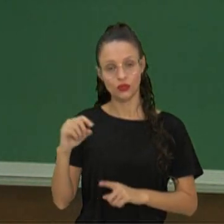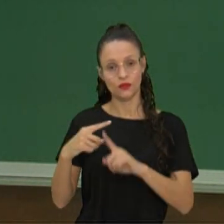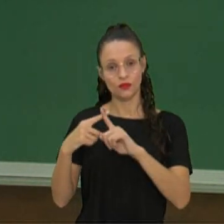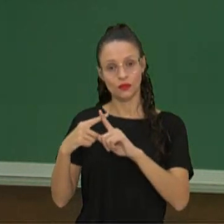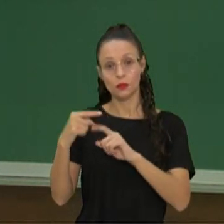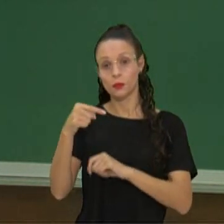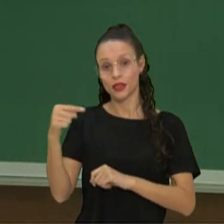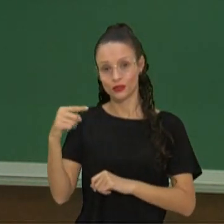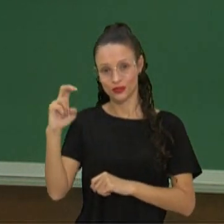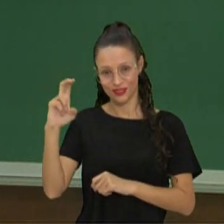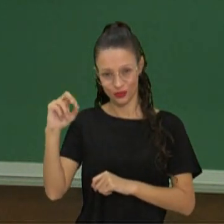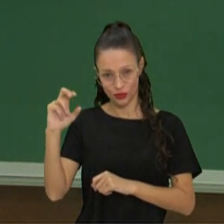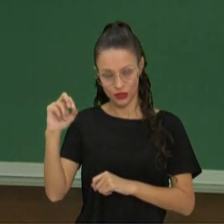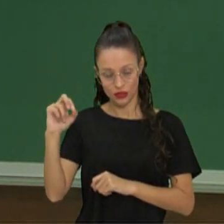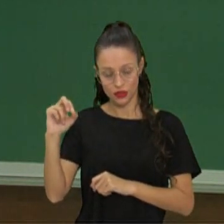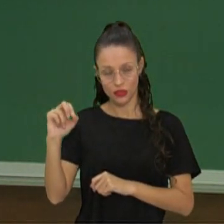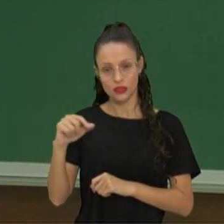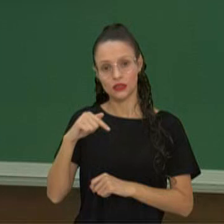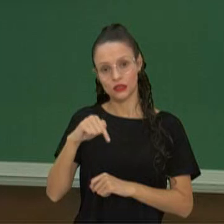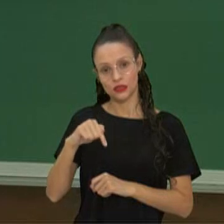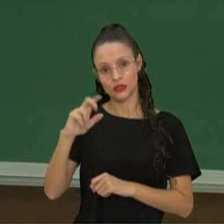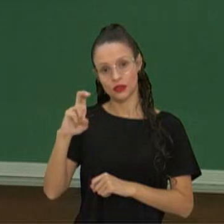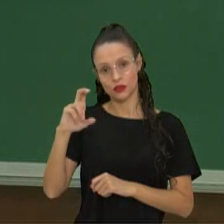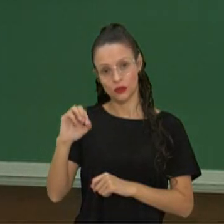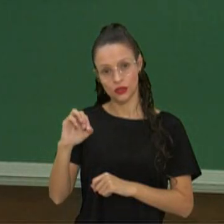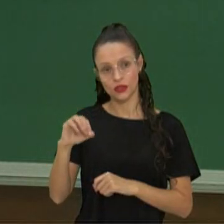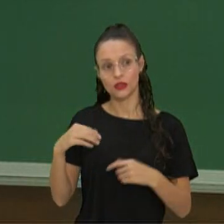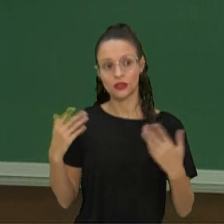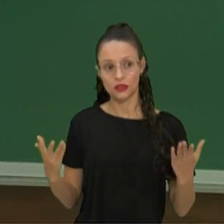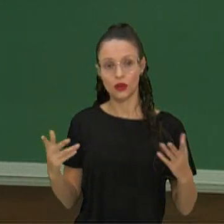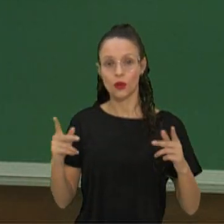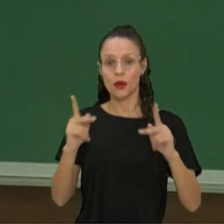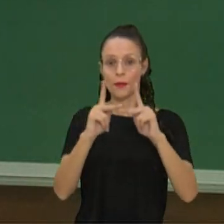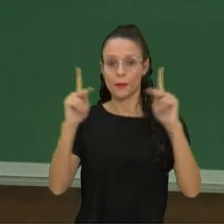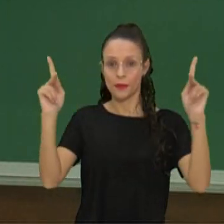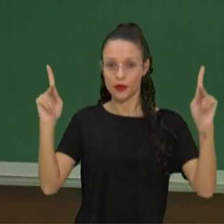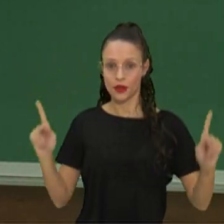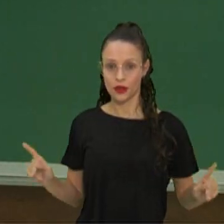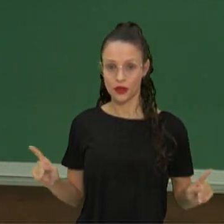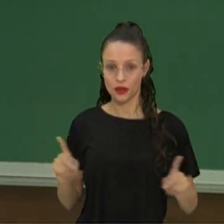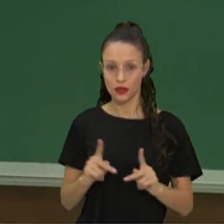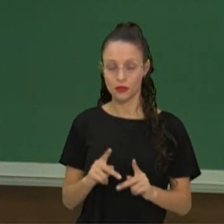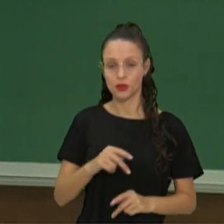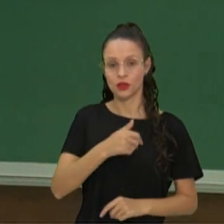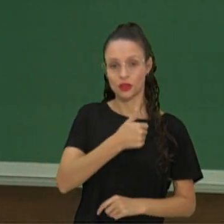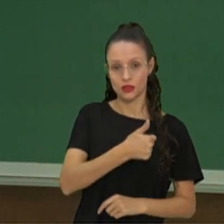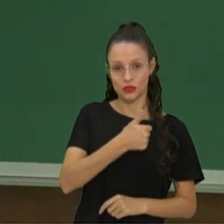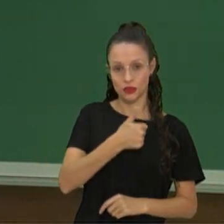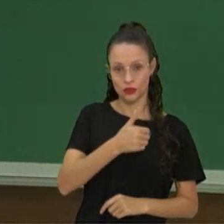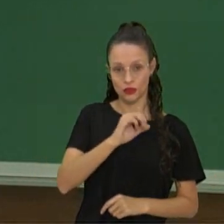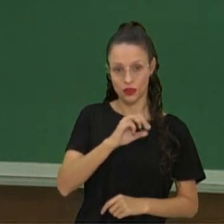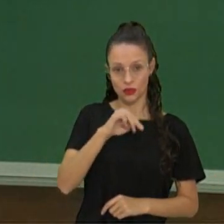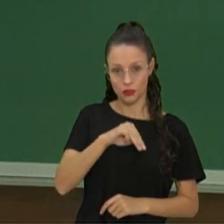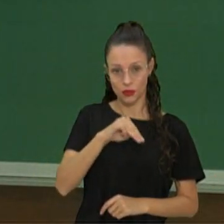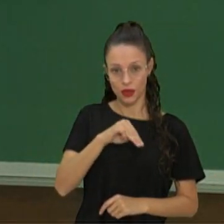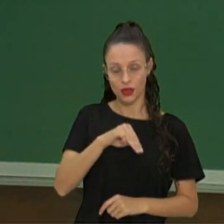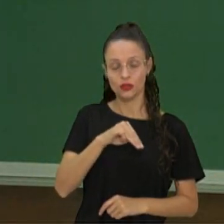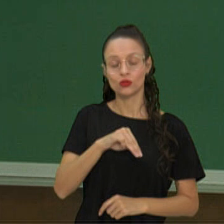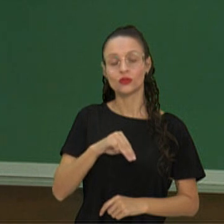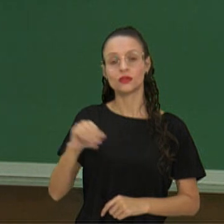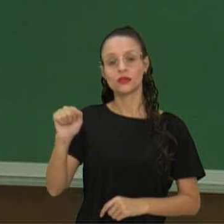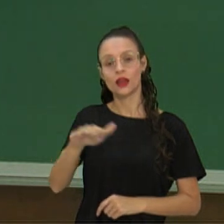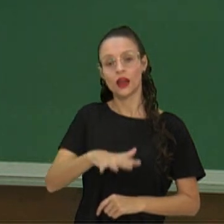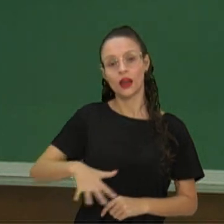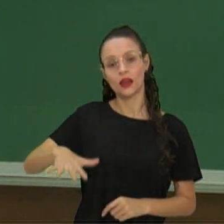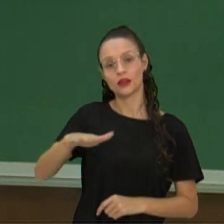800 menos 50, 750. Então o perímetro ficou 110 metros e a área